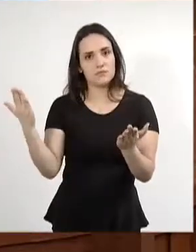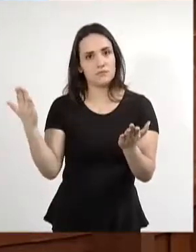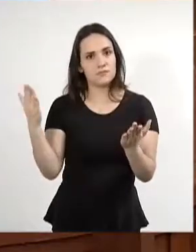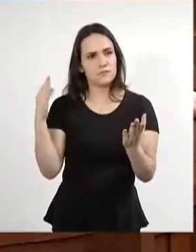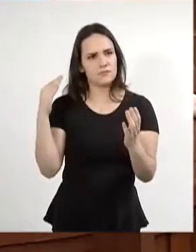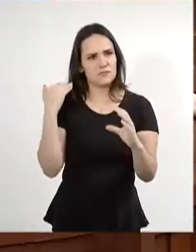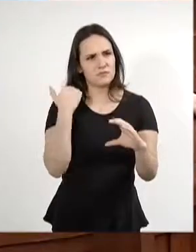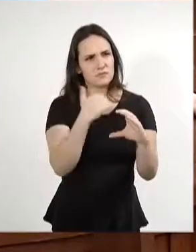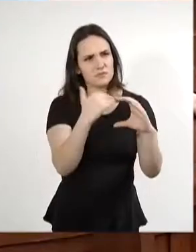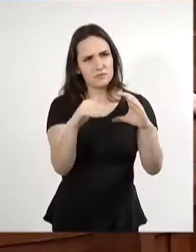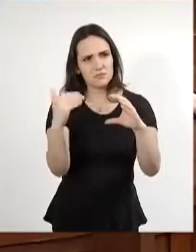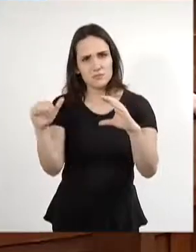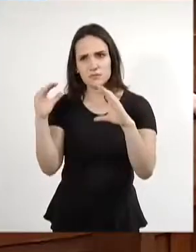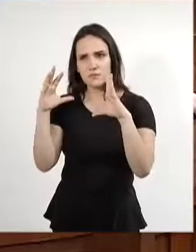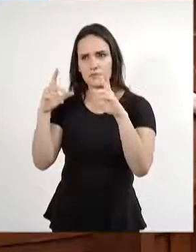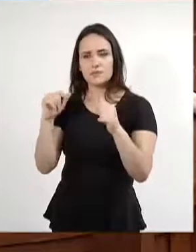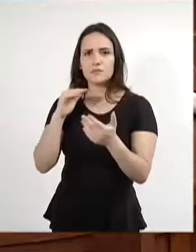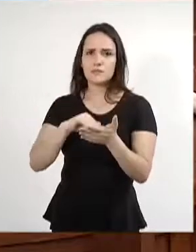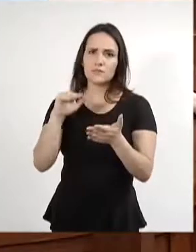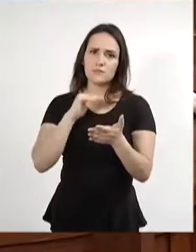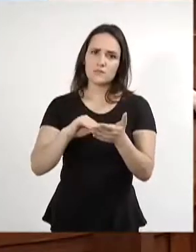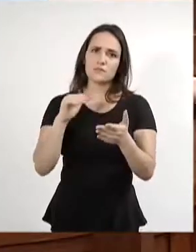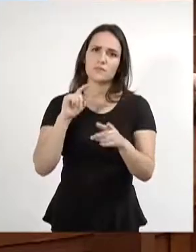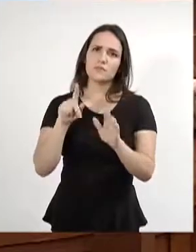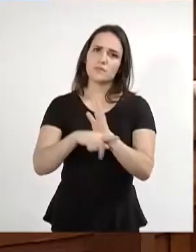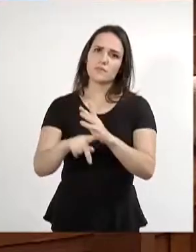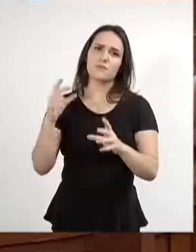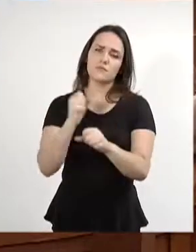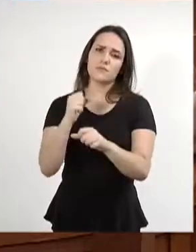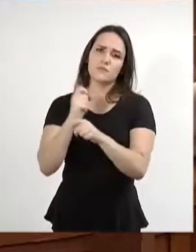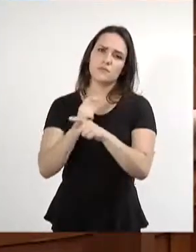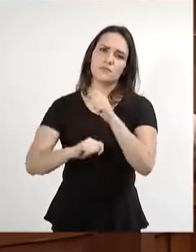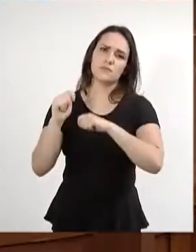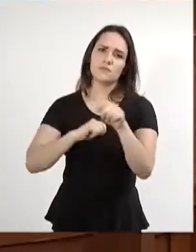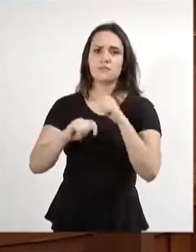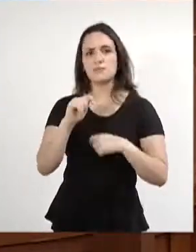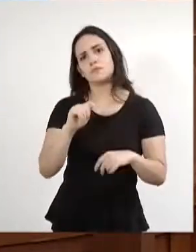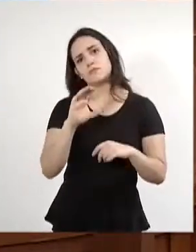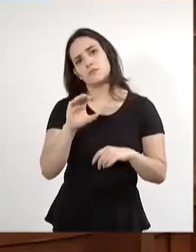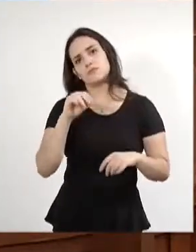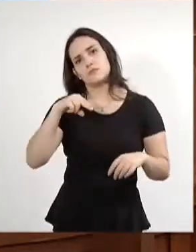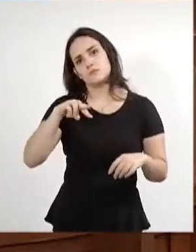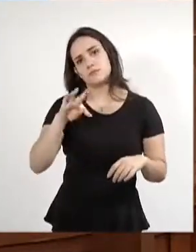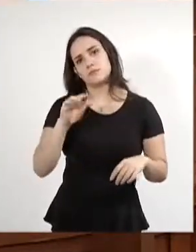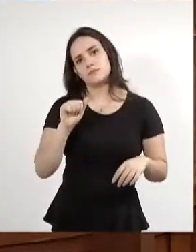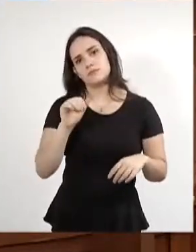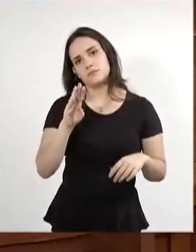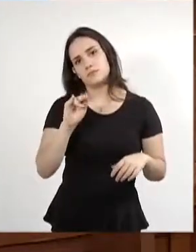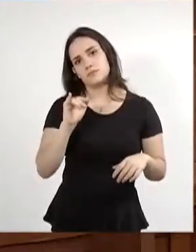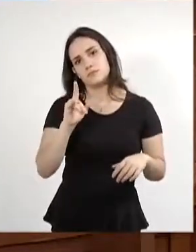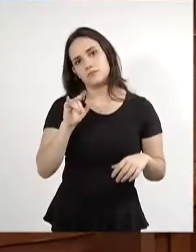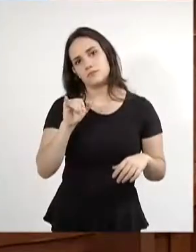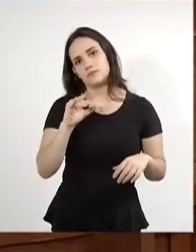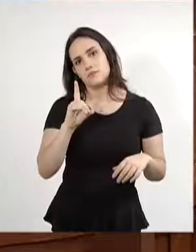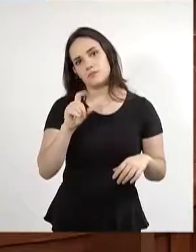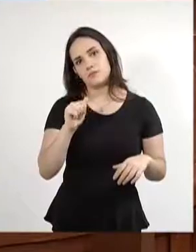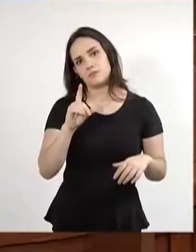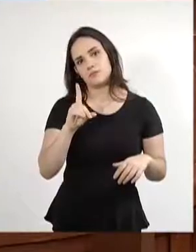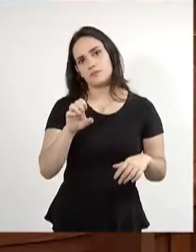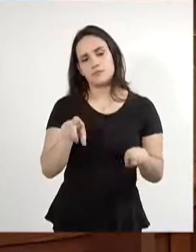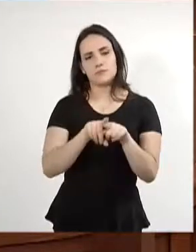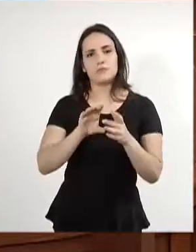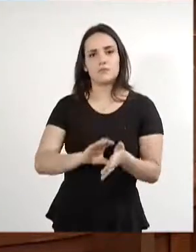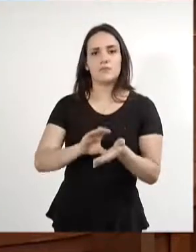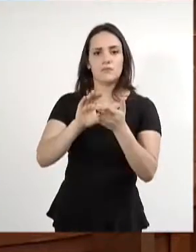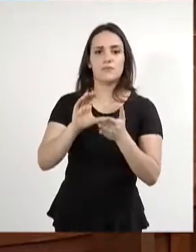de contabilidade do Mato Grosso do Sul, também ao Conselho Estadual de